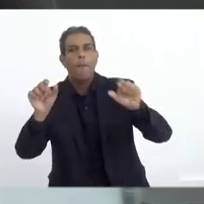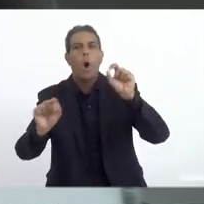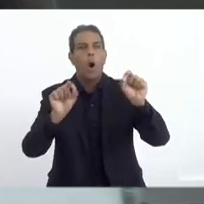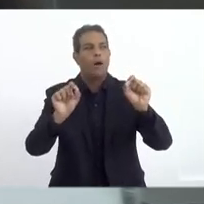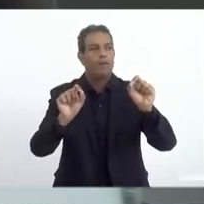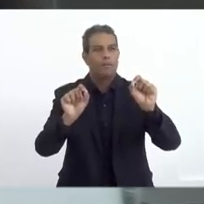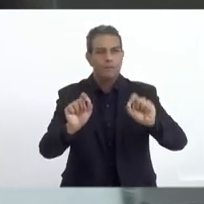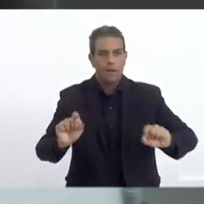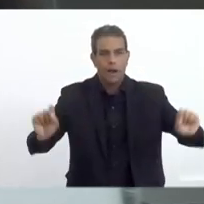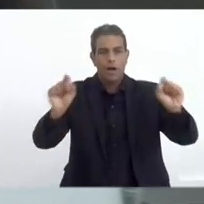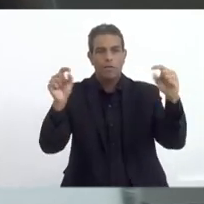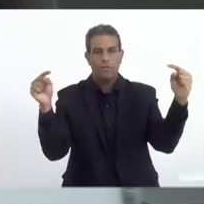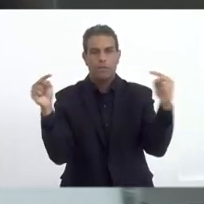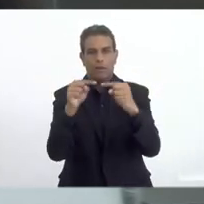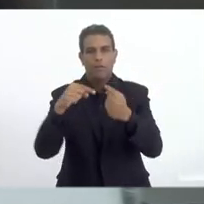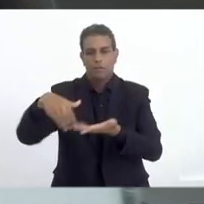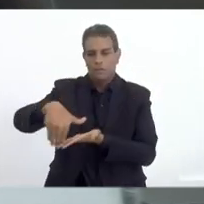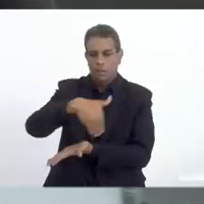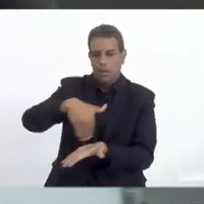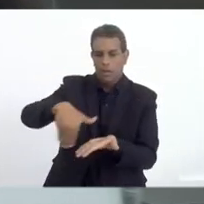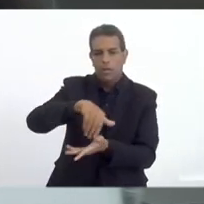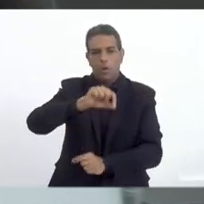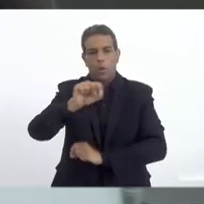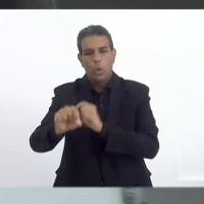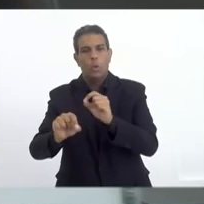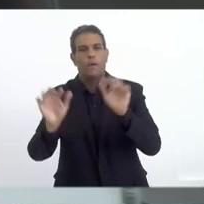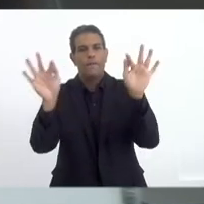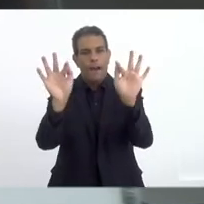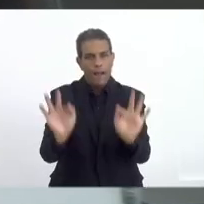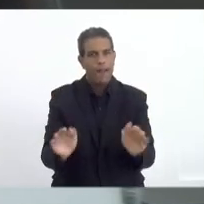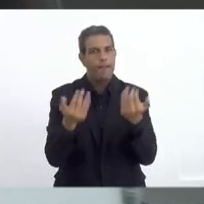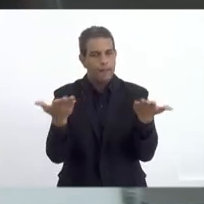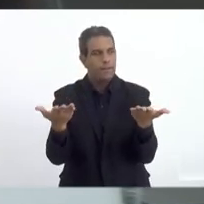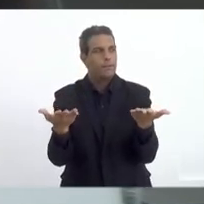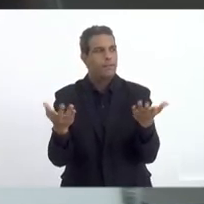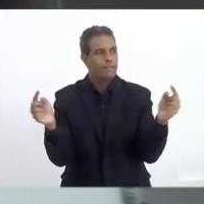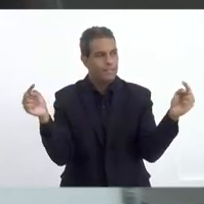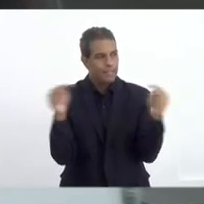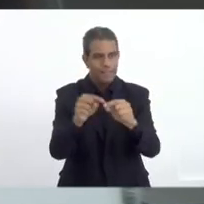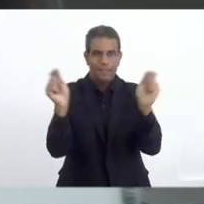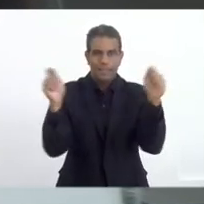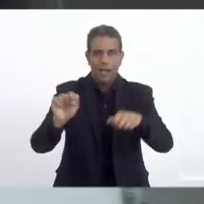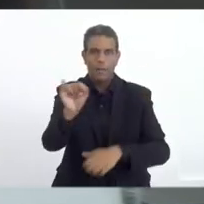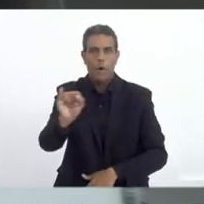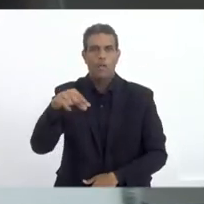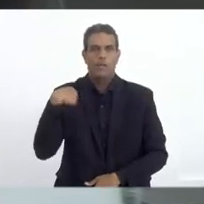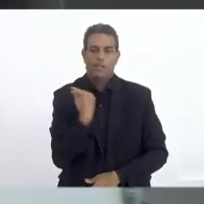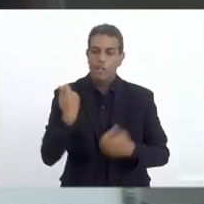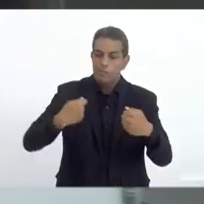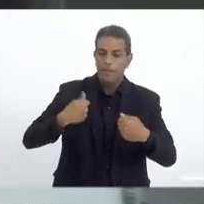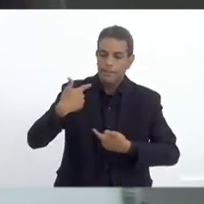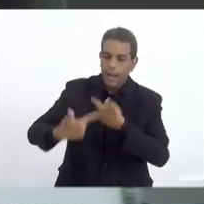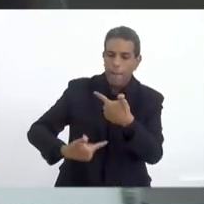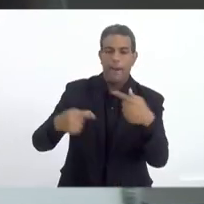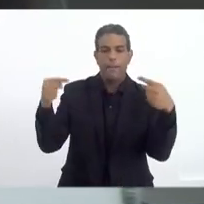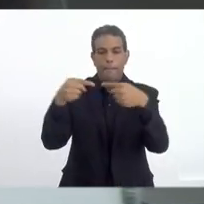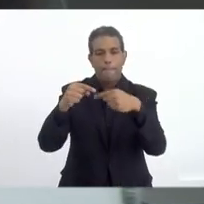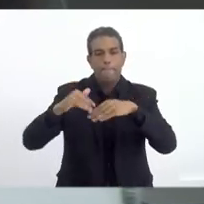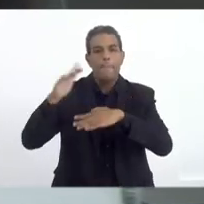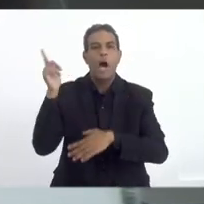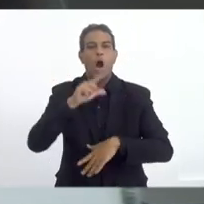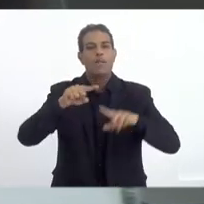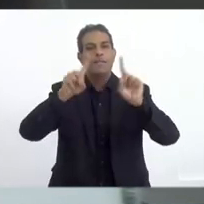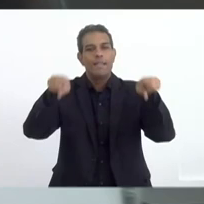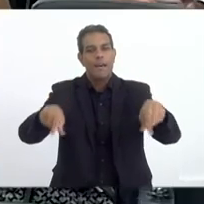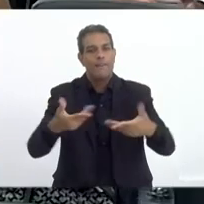vacância, eu já bati nisso com o secretário há muito tempo, fiquei muito feliz quando saiu esse PL, porque realmente é importante. A gente precisa de mais servidores